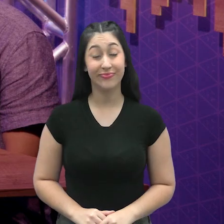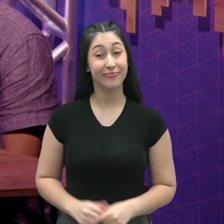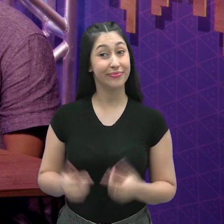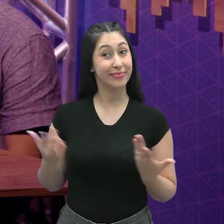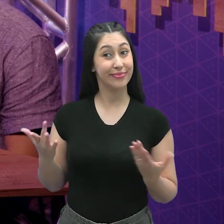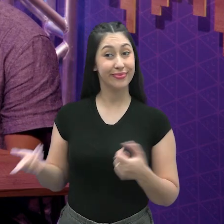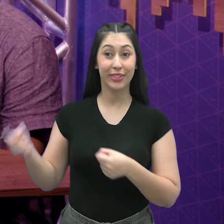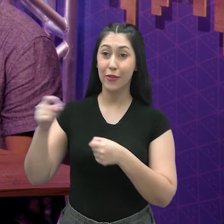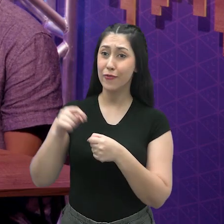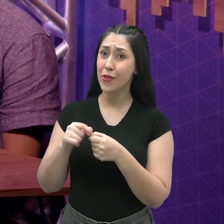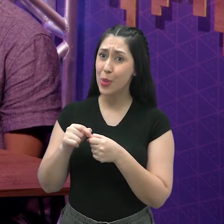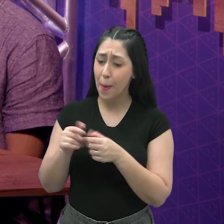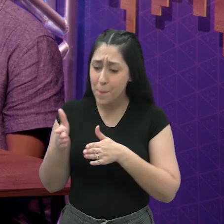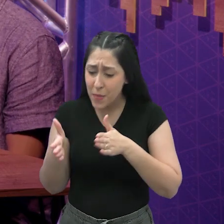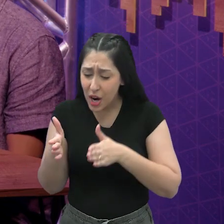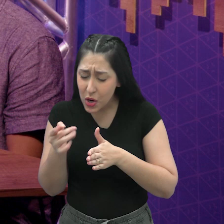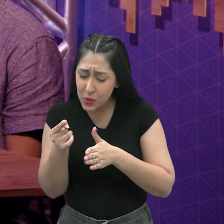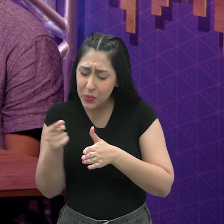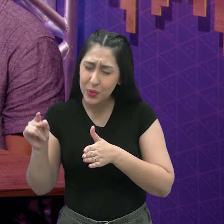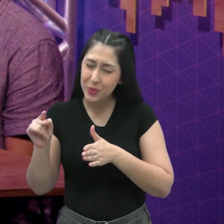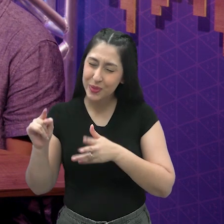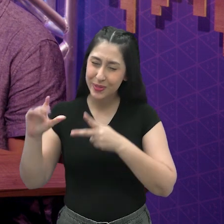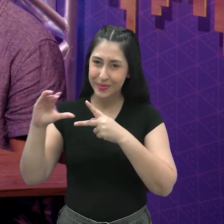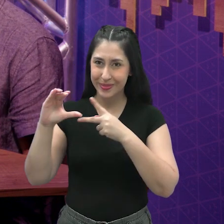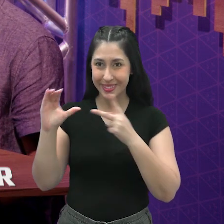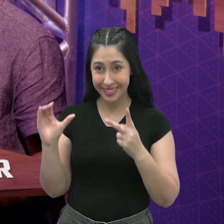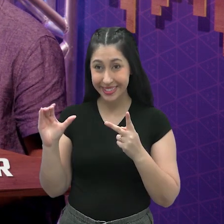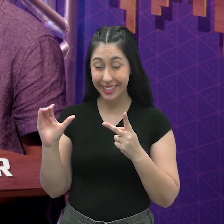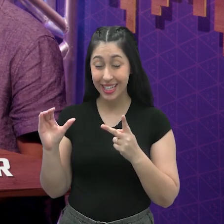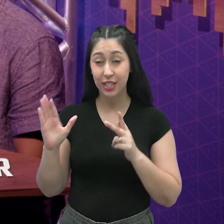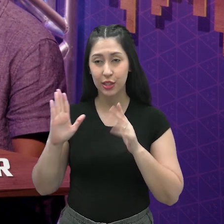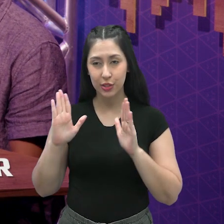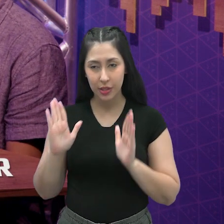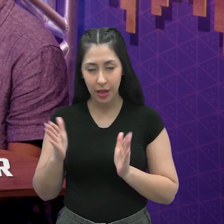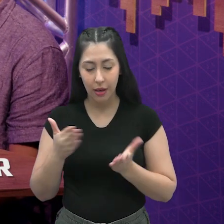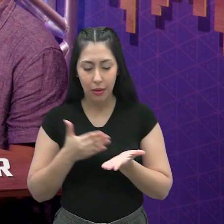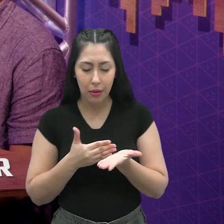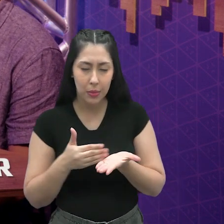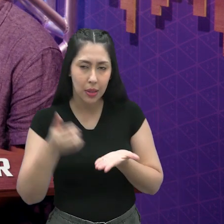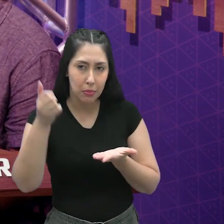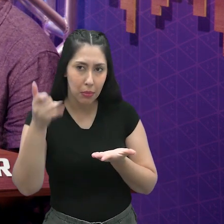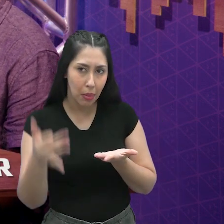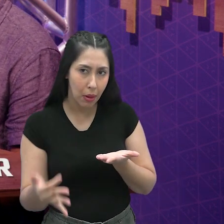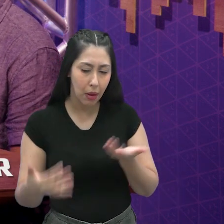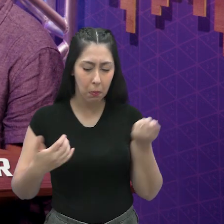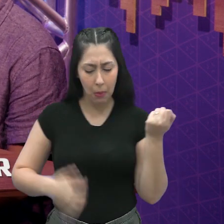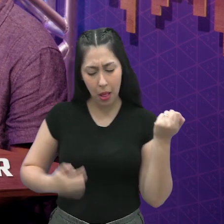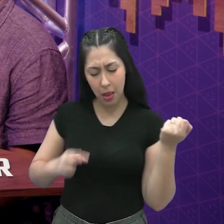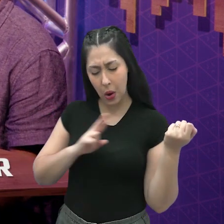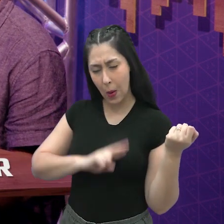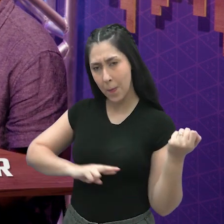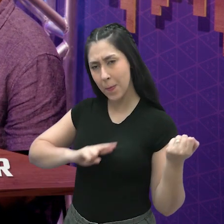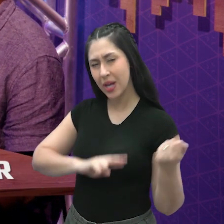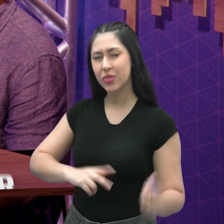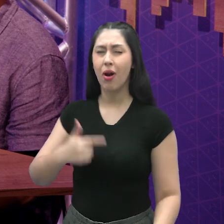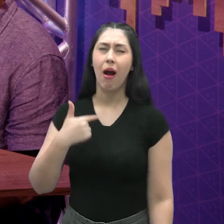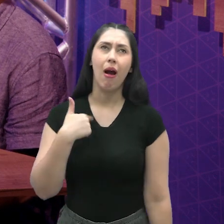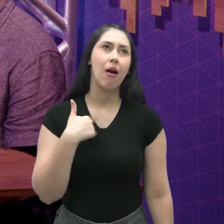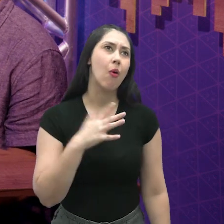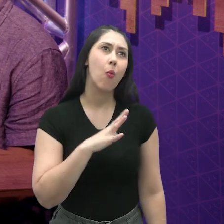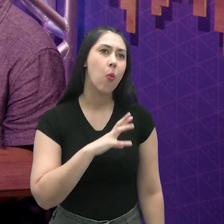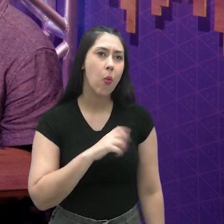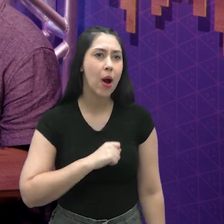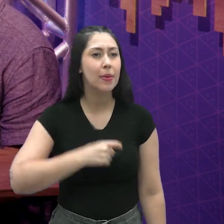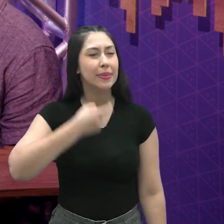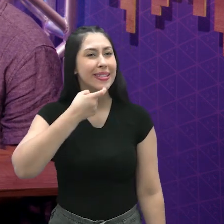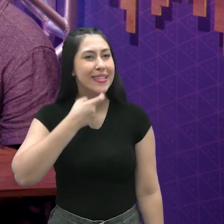É isso aí, de volta para o último bloco do Pode Ser. A gente introduziu o sertanejo romântico, né? Essa fase do Gosto sertanejo. muito.